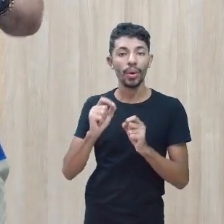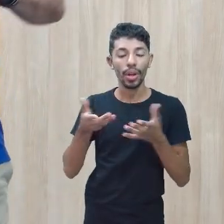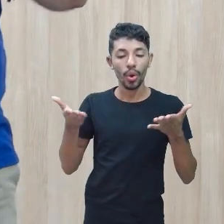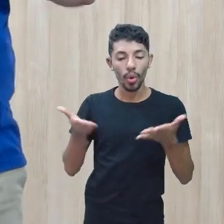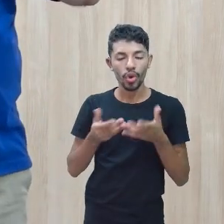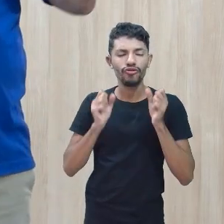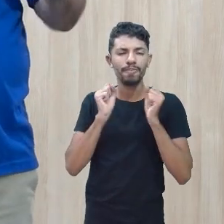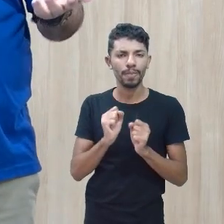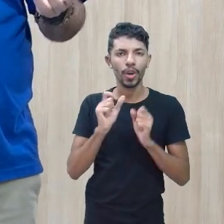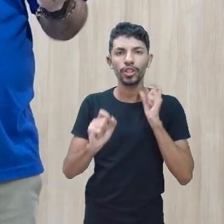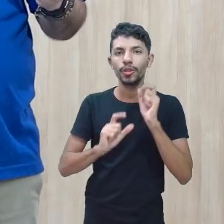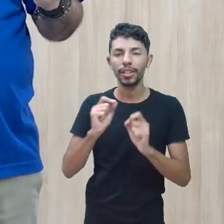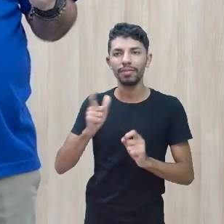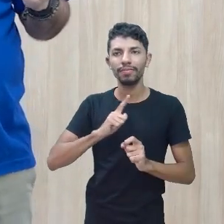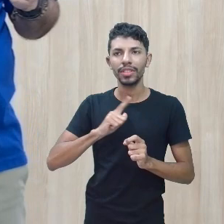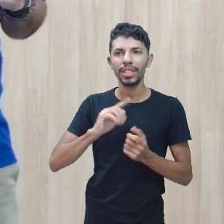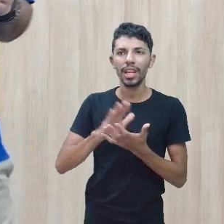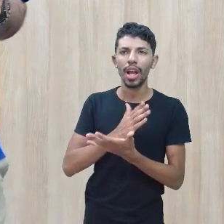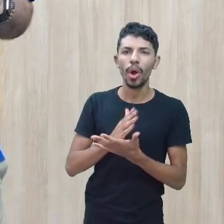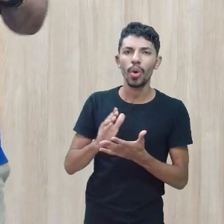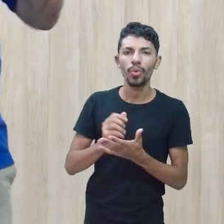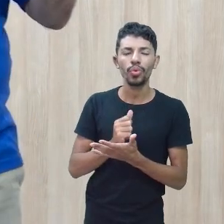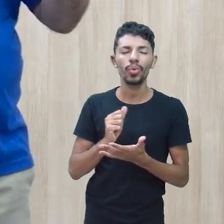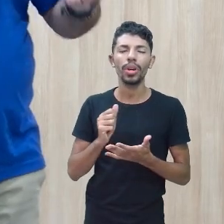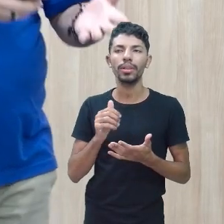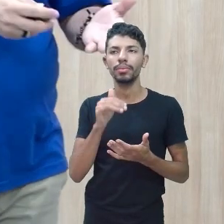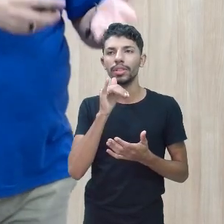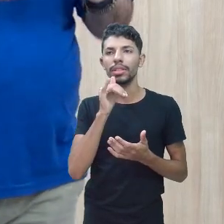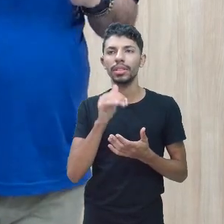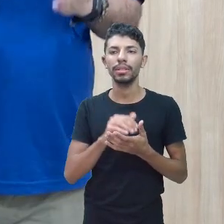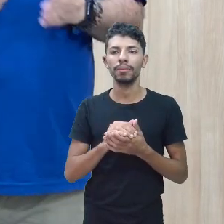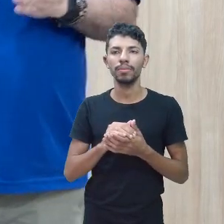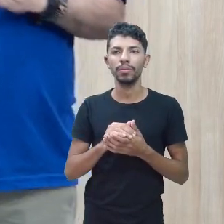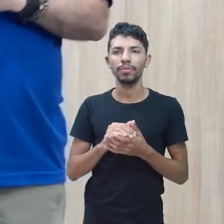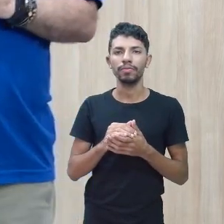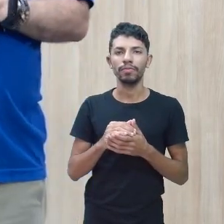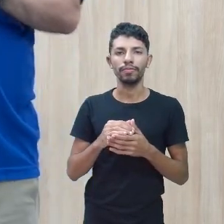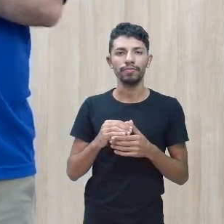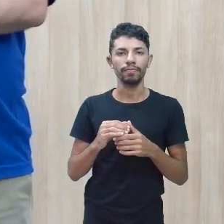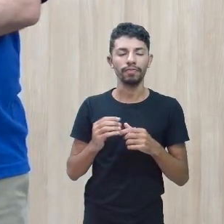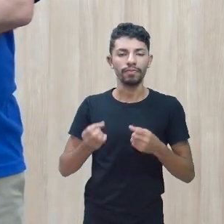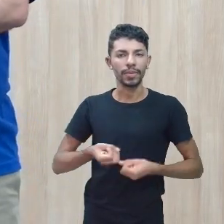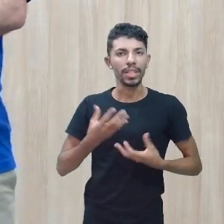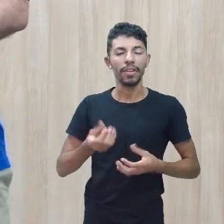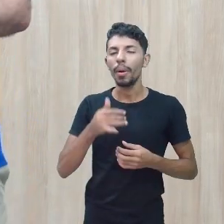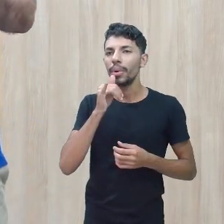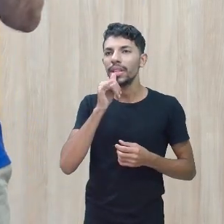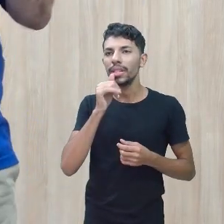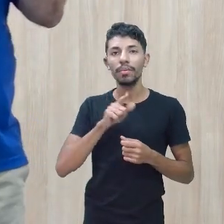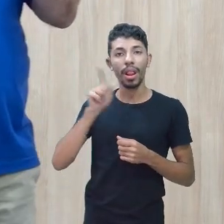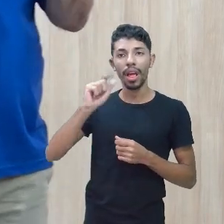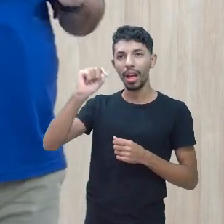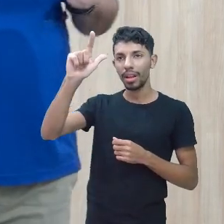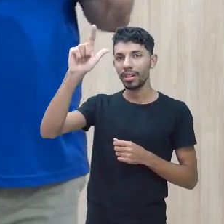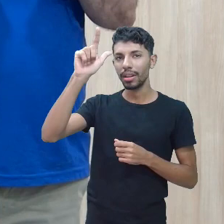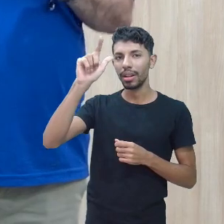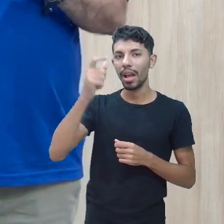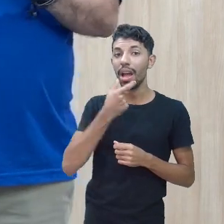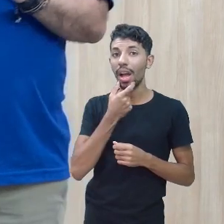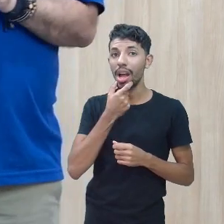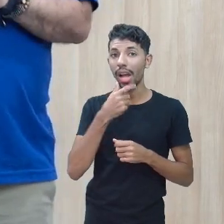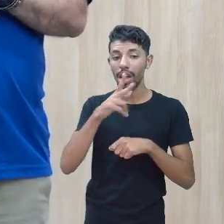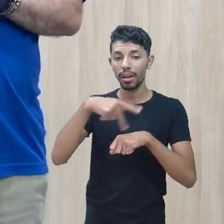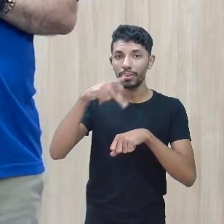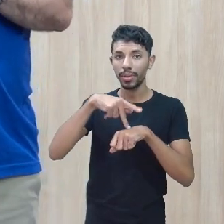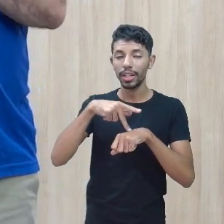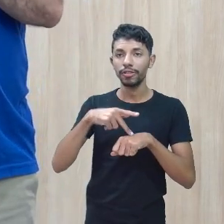algumas manifestações, como, por exemplo, na Inglaterra nós temos um sistema monárquico. Mas a monarquia na Inglaterra